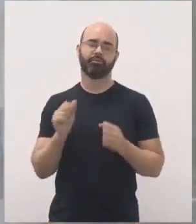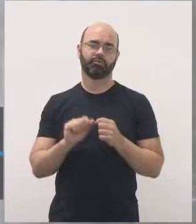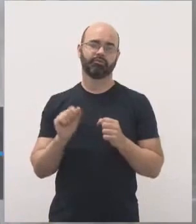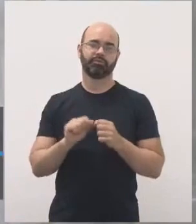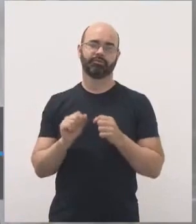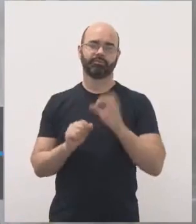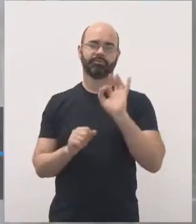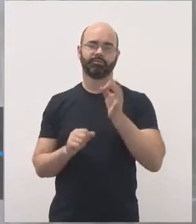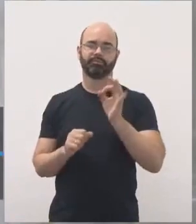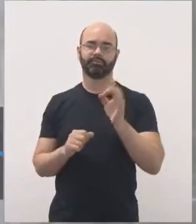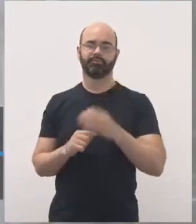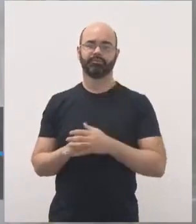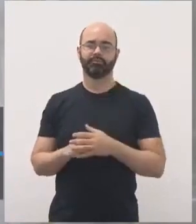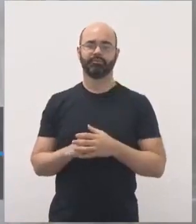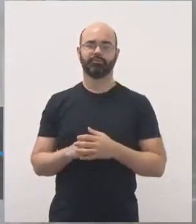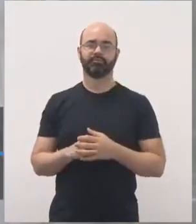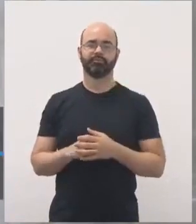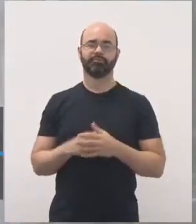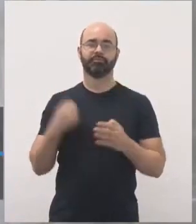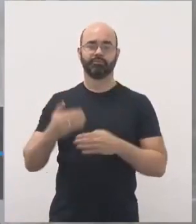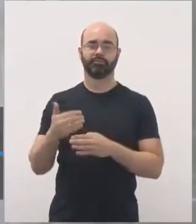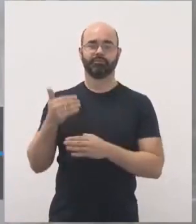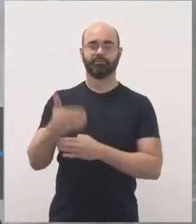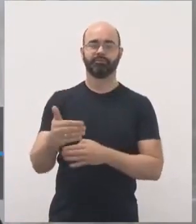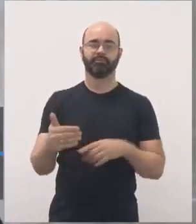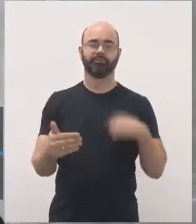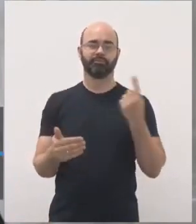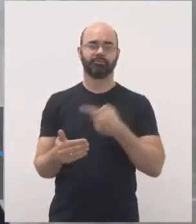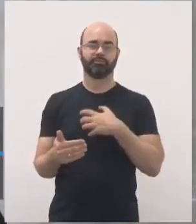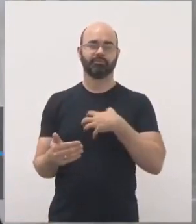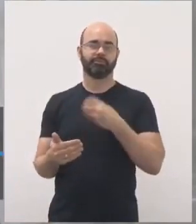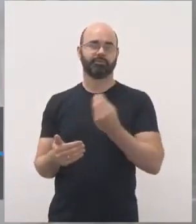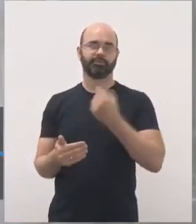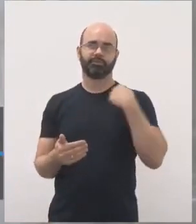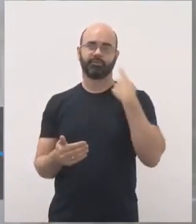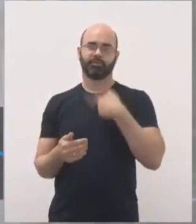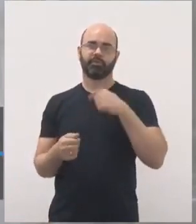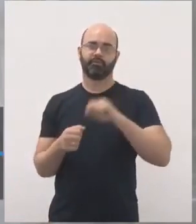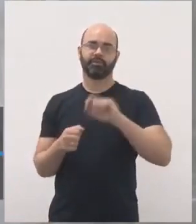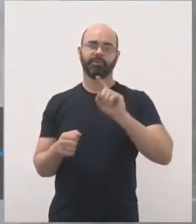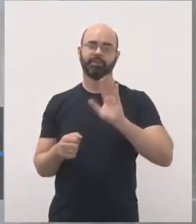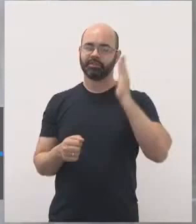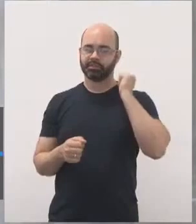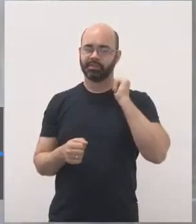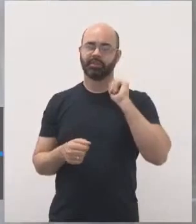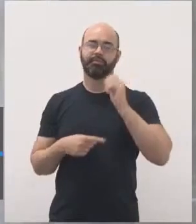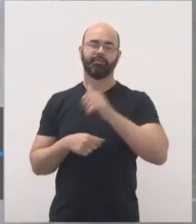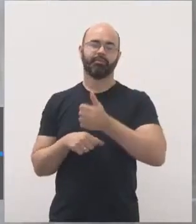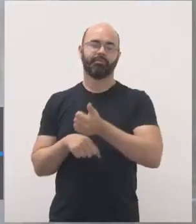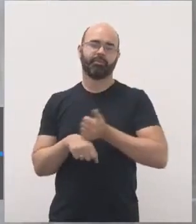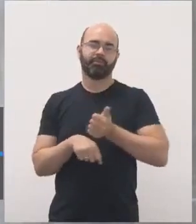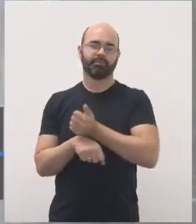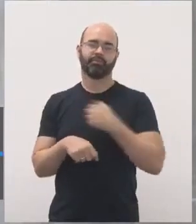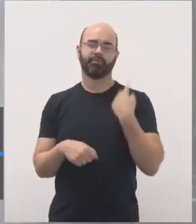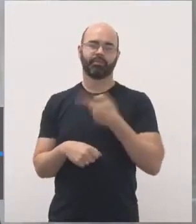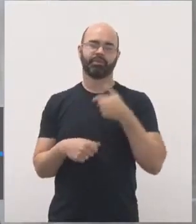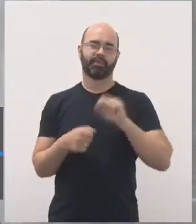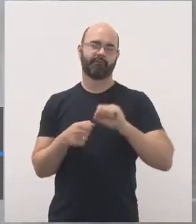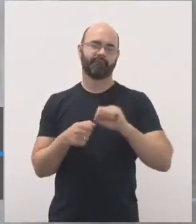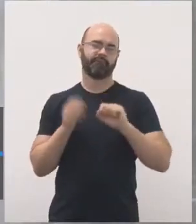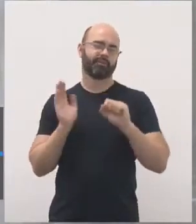está para além daquilo que nós somos ou sabemos fazer profissionalmente, né? É um apelo